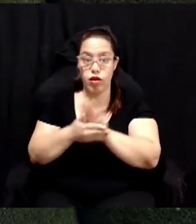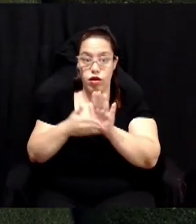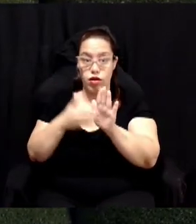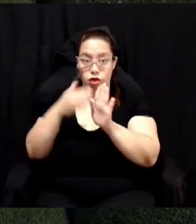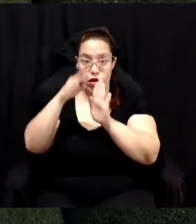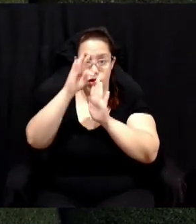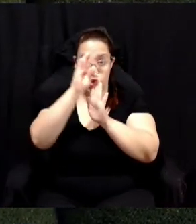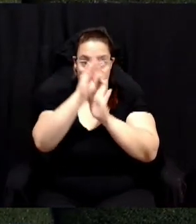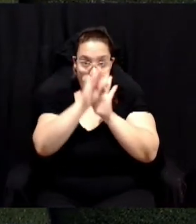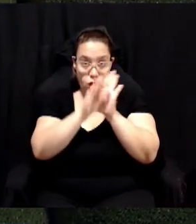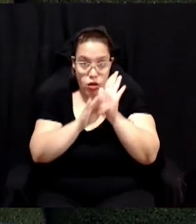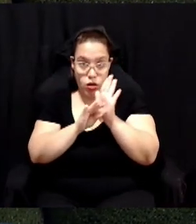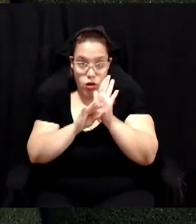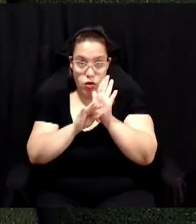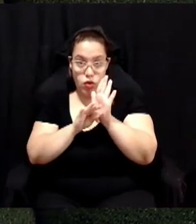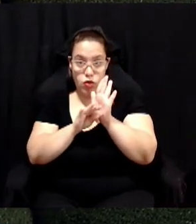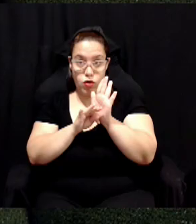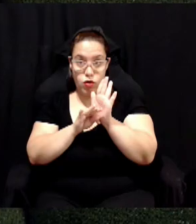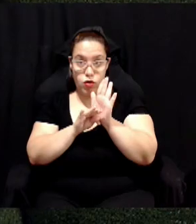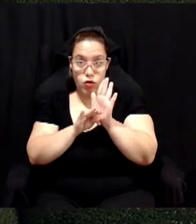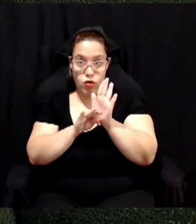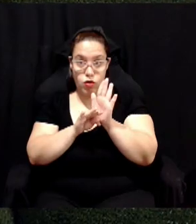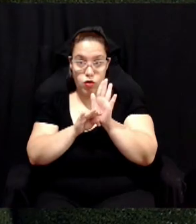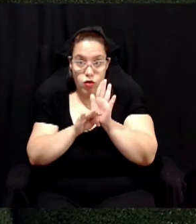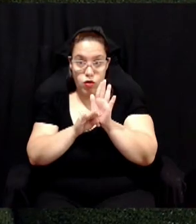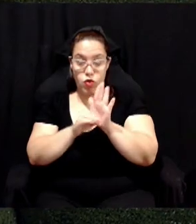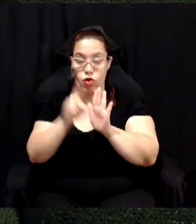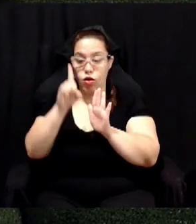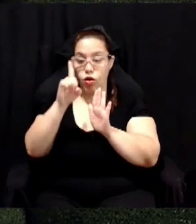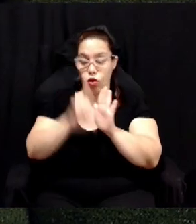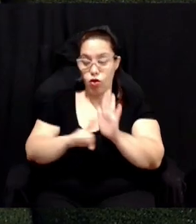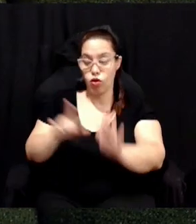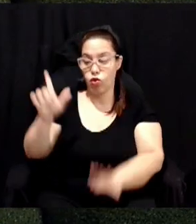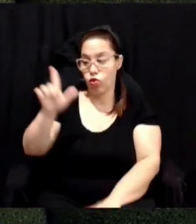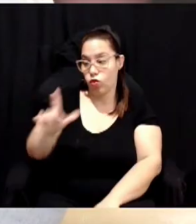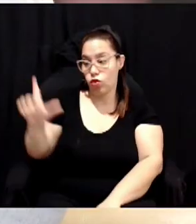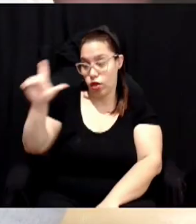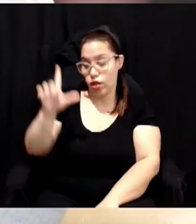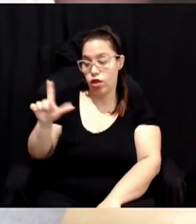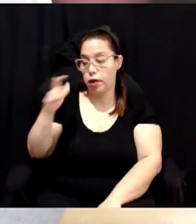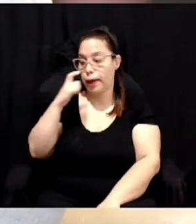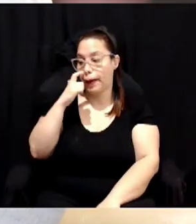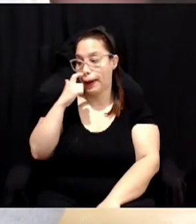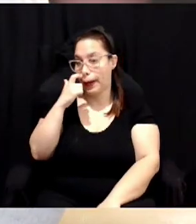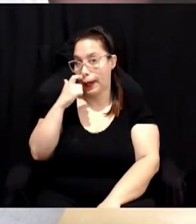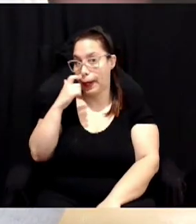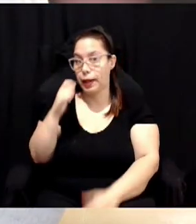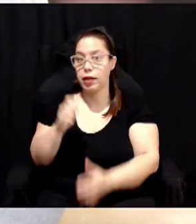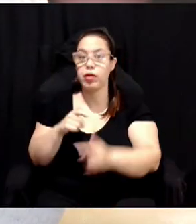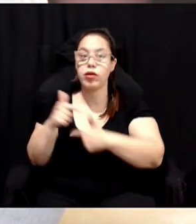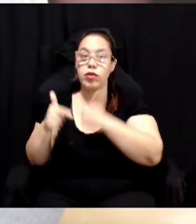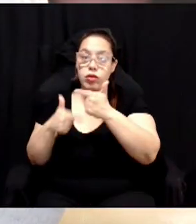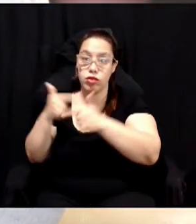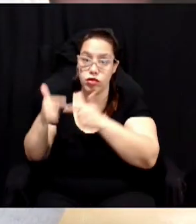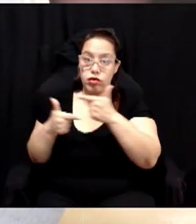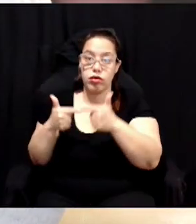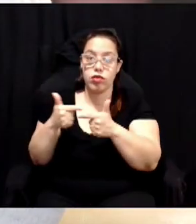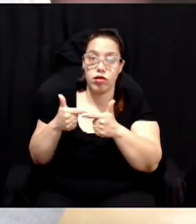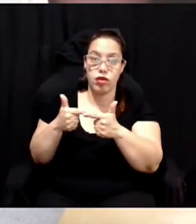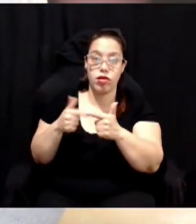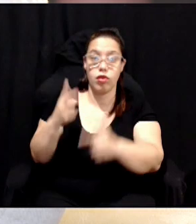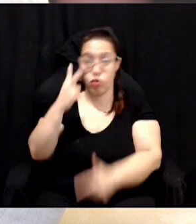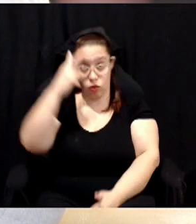Então, por exemplo, o ensaio do Antônio Cândido, Direito à Literatura, é um gênero que nós temos trabalhado e explorado no vestibular,